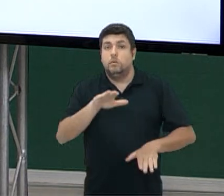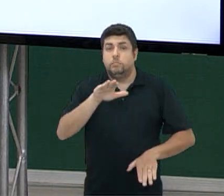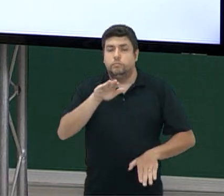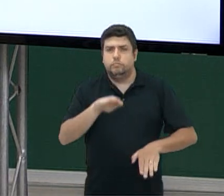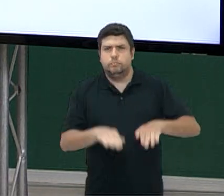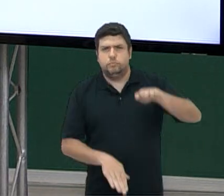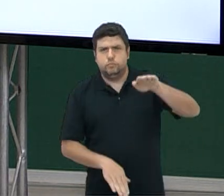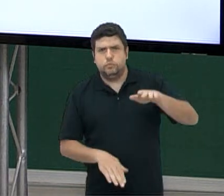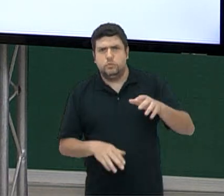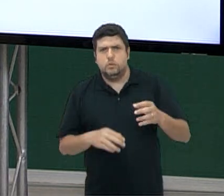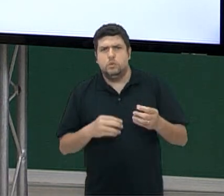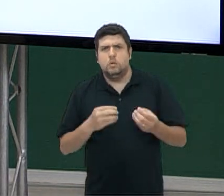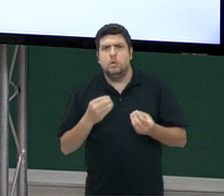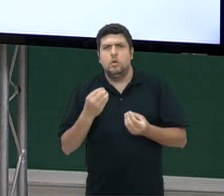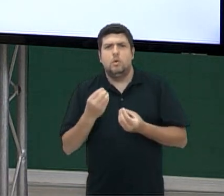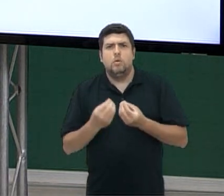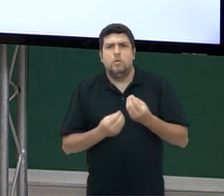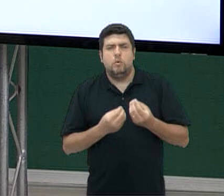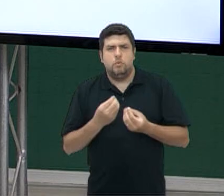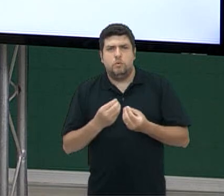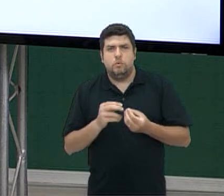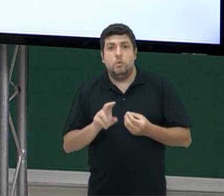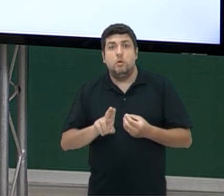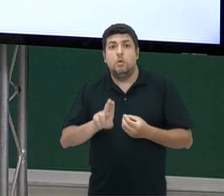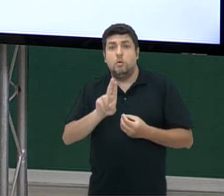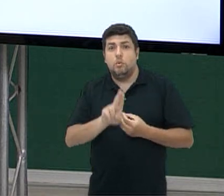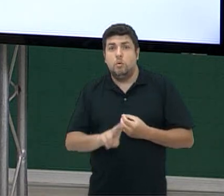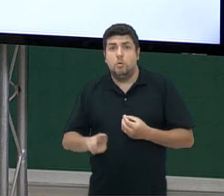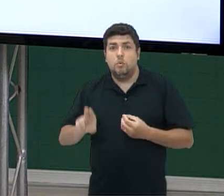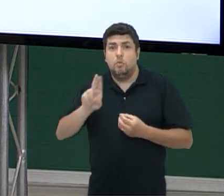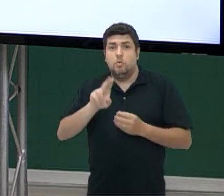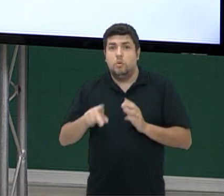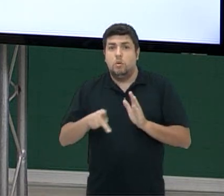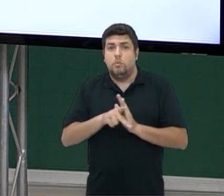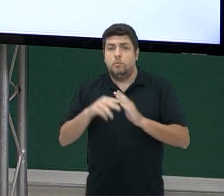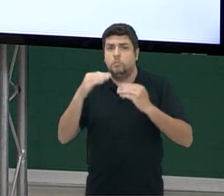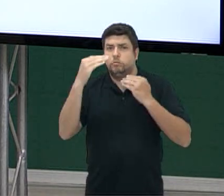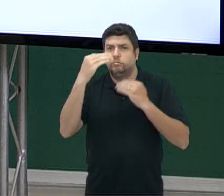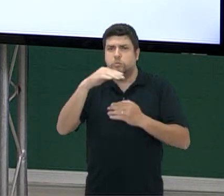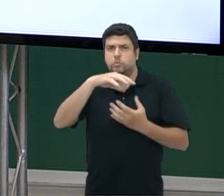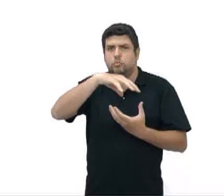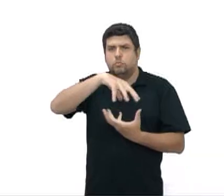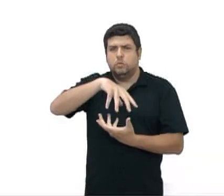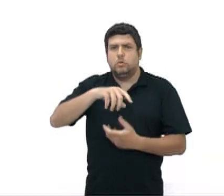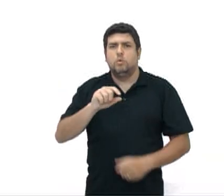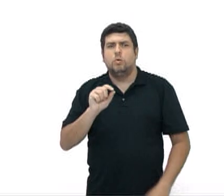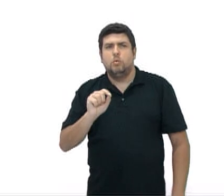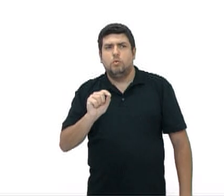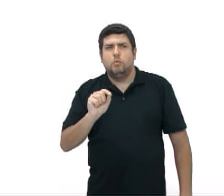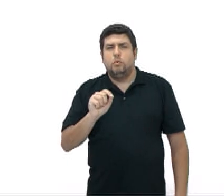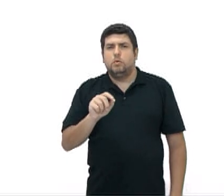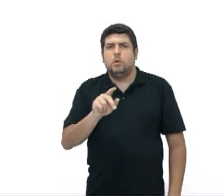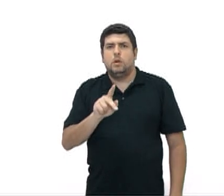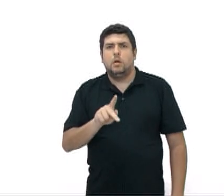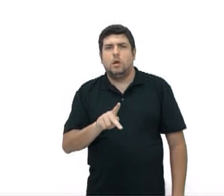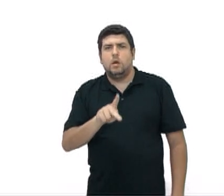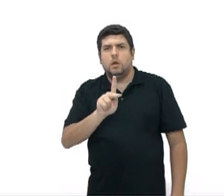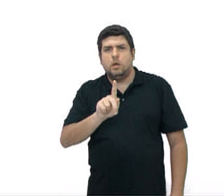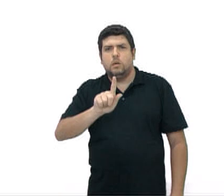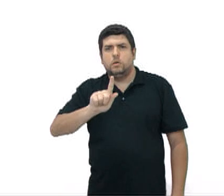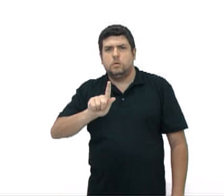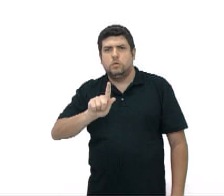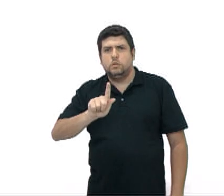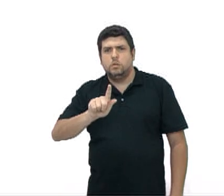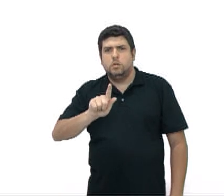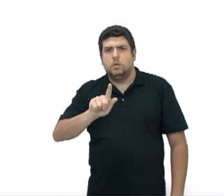ela é medida através de uma unidade oficial do Sistema Internacional de Medida, que é a quilograma por metro por segundo. Por que